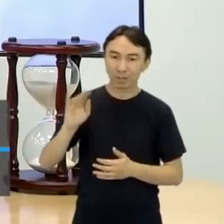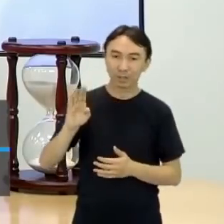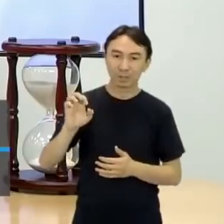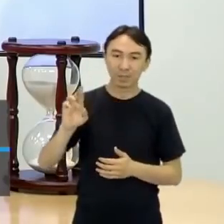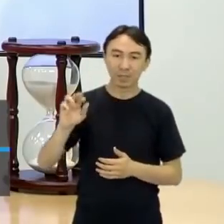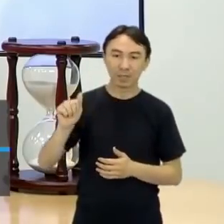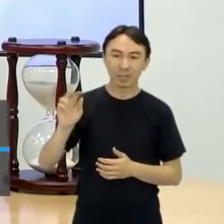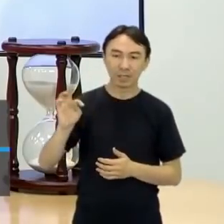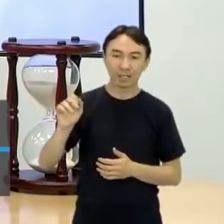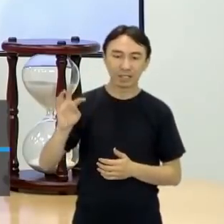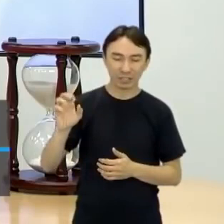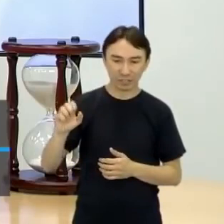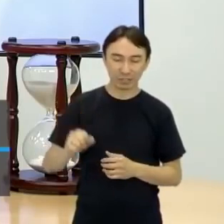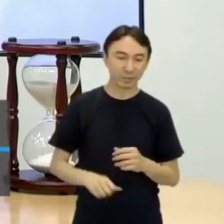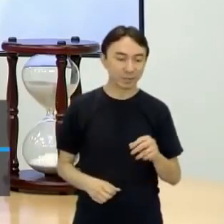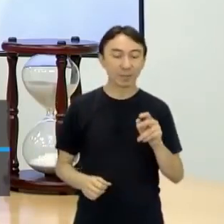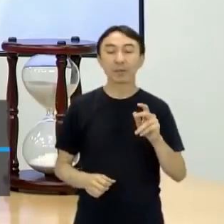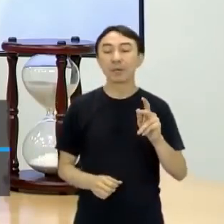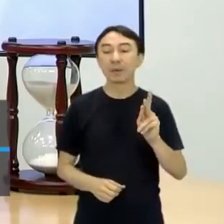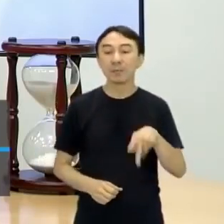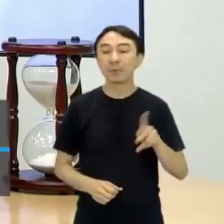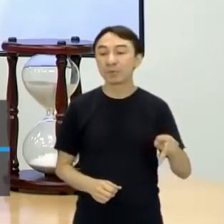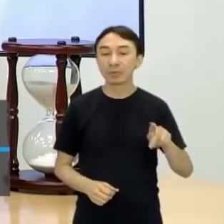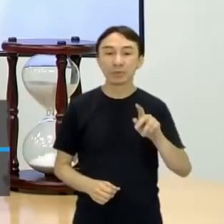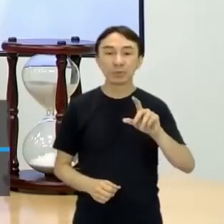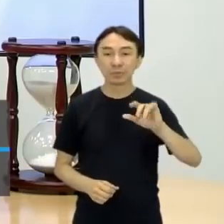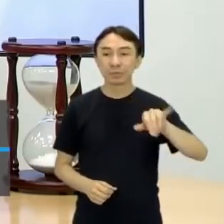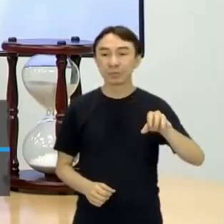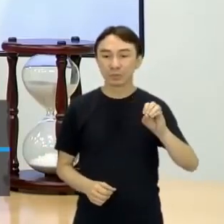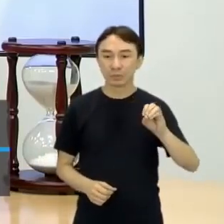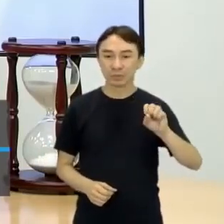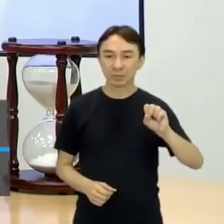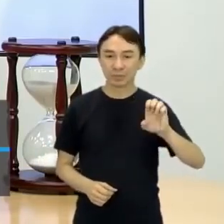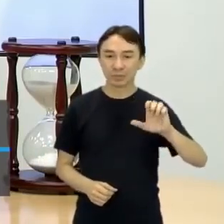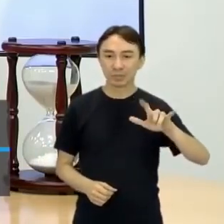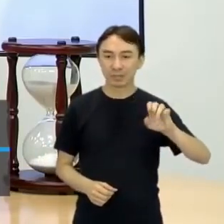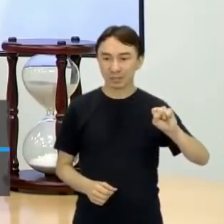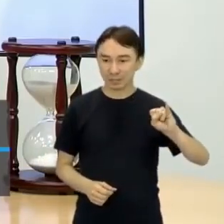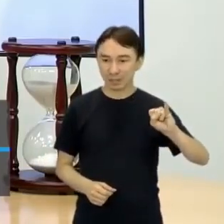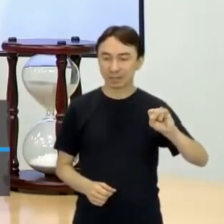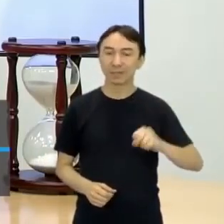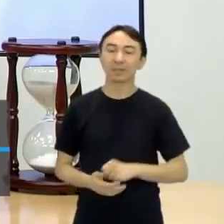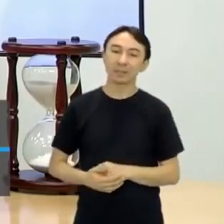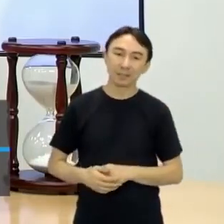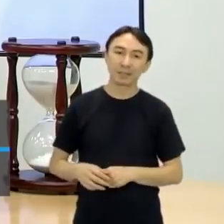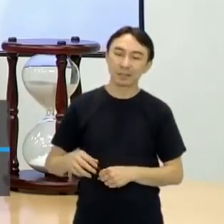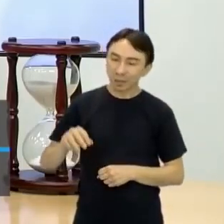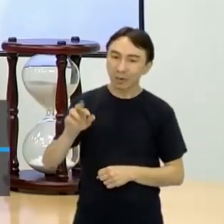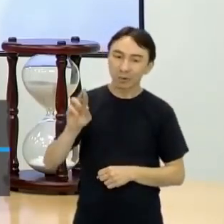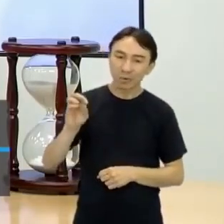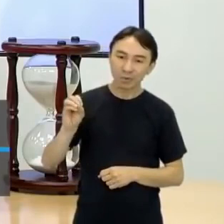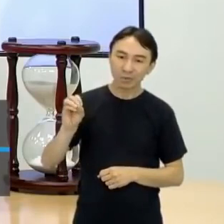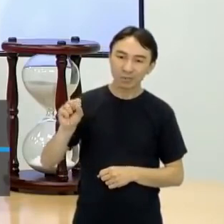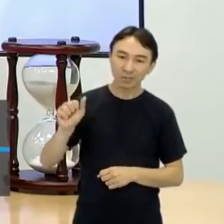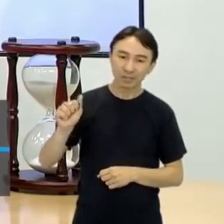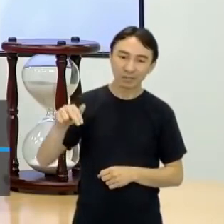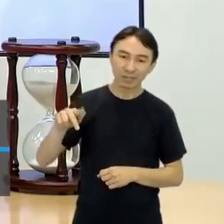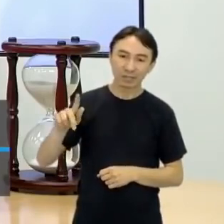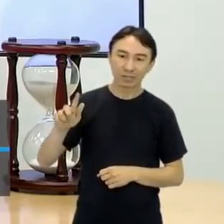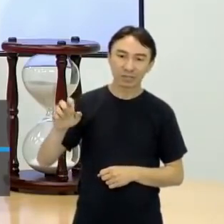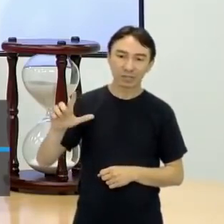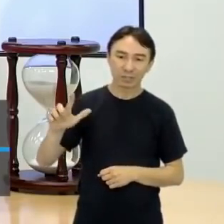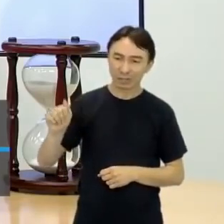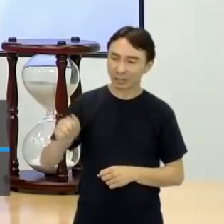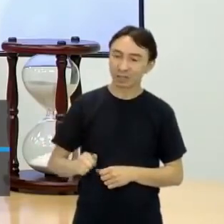Dantas, da Escola Estadual Edgar Pimentel. Bom dia, querida professora Rosângela, que está sempre aqui comigo. É sempre um prazer tê-la aqui na